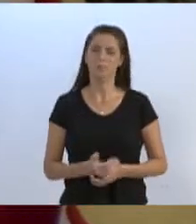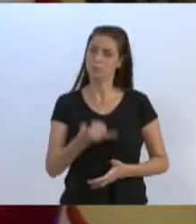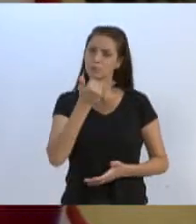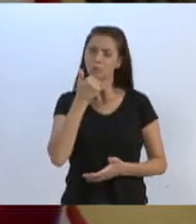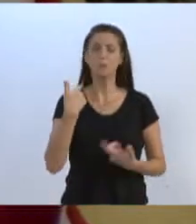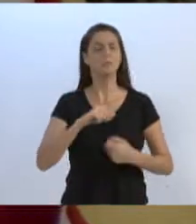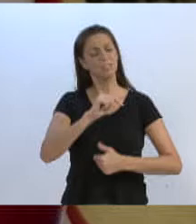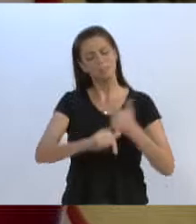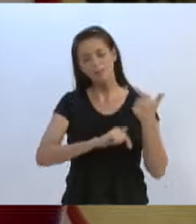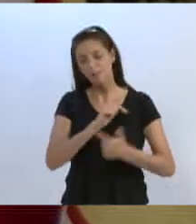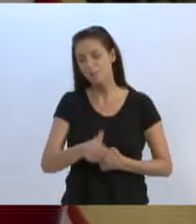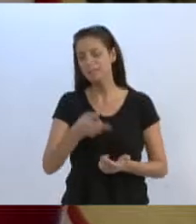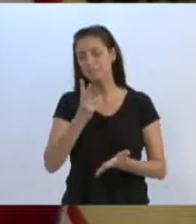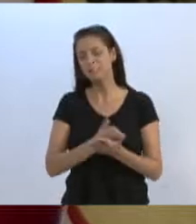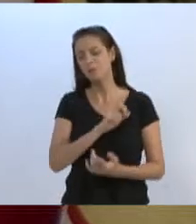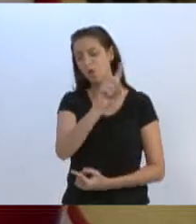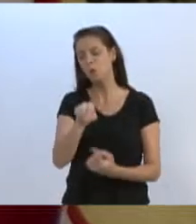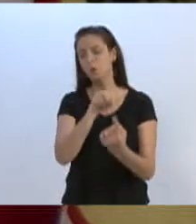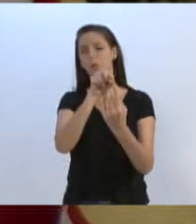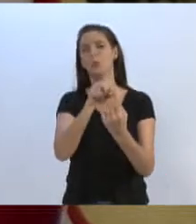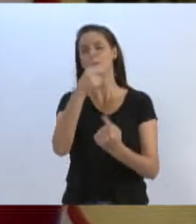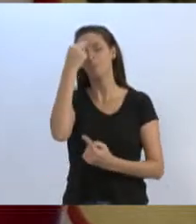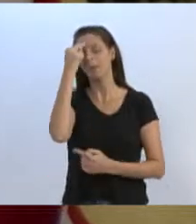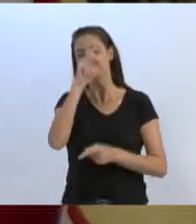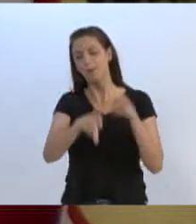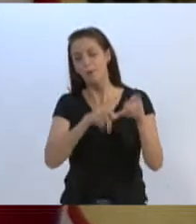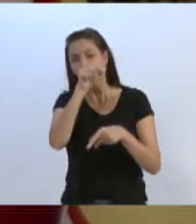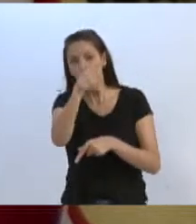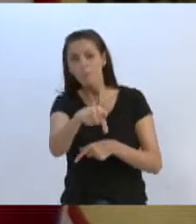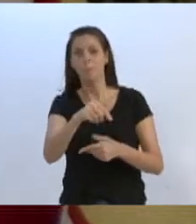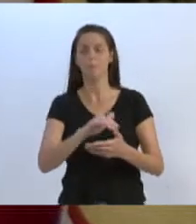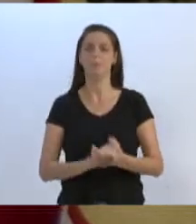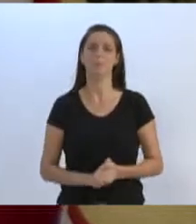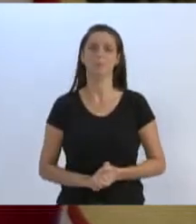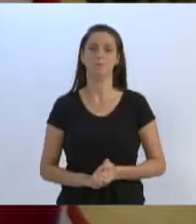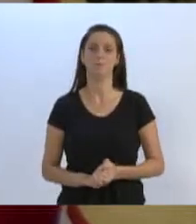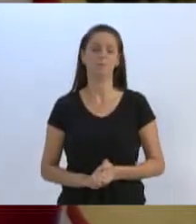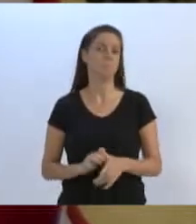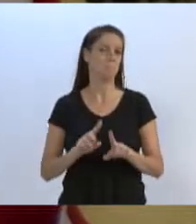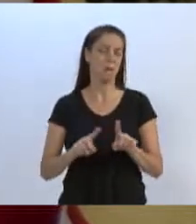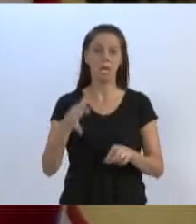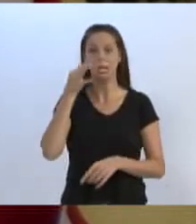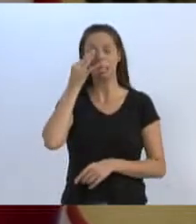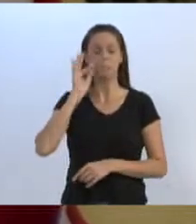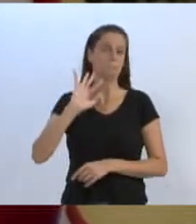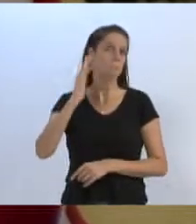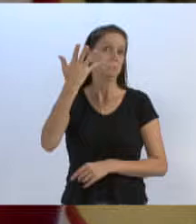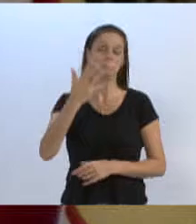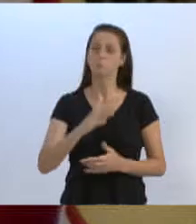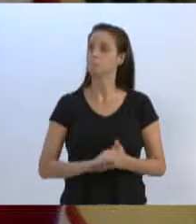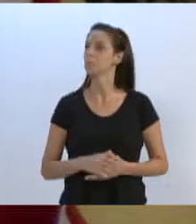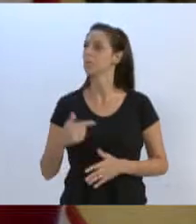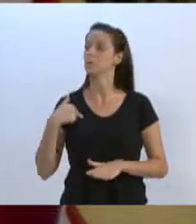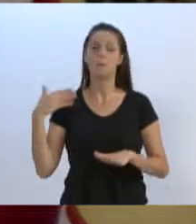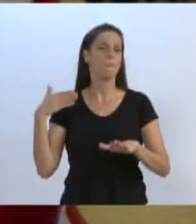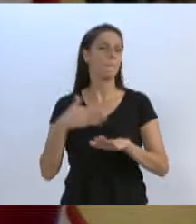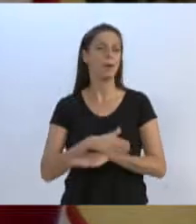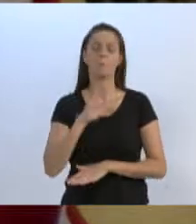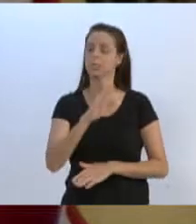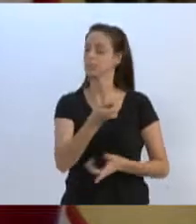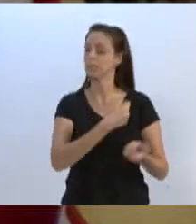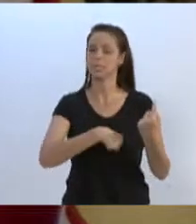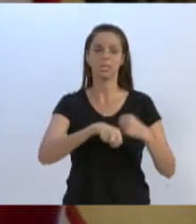que trabalhar em função e para o povo. E não é isso que acontece. Eu não participo dessa economia.